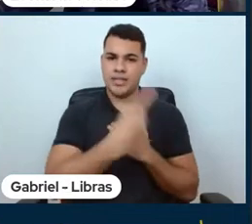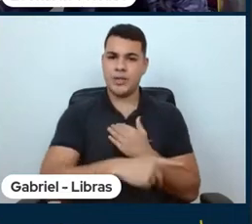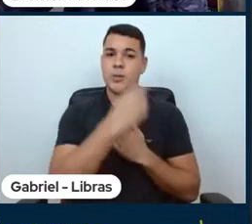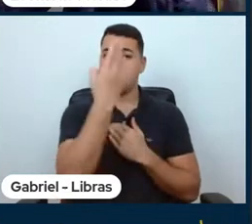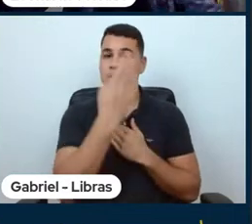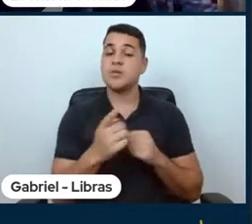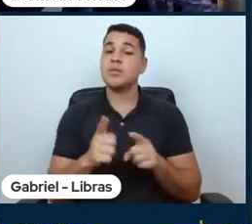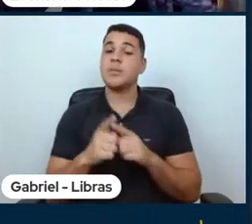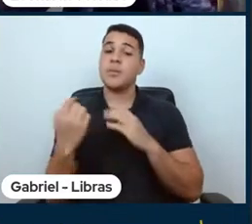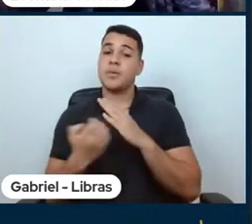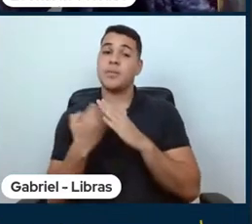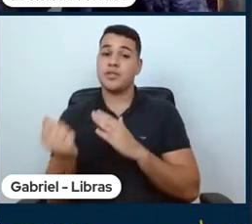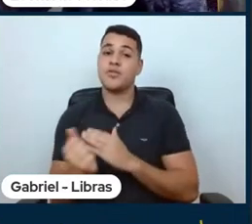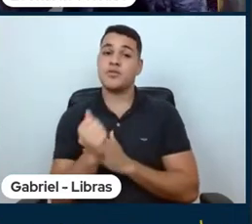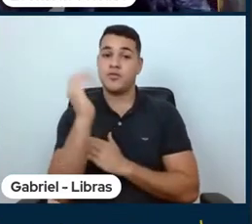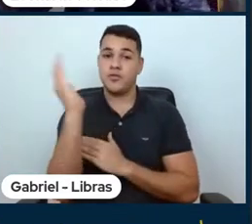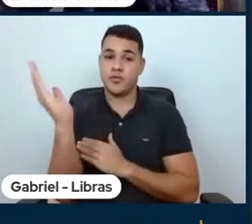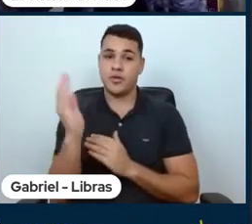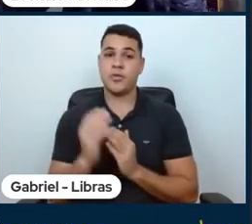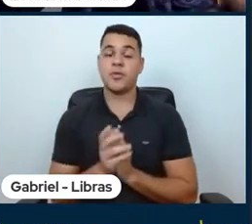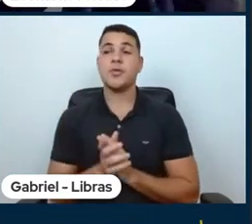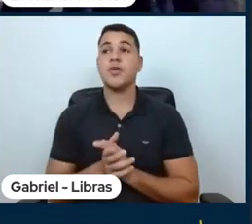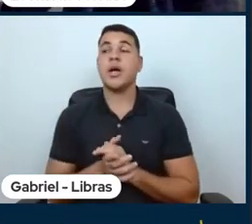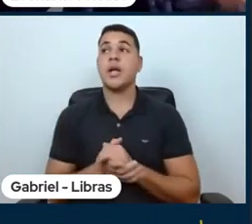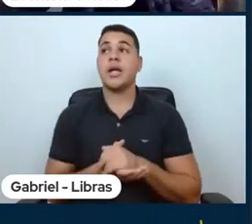empresa global, É, você uma tem empresa inglês. nacional.